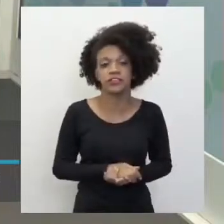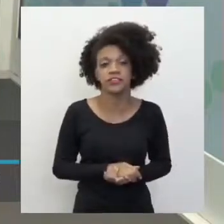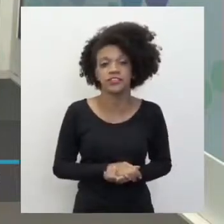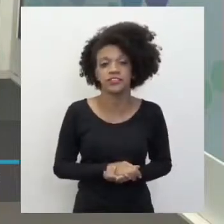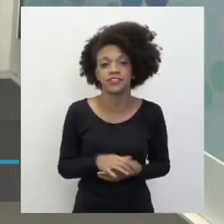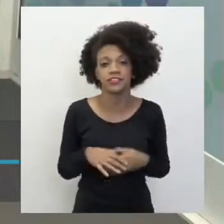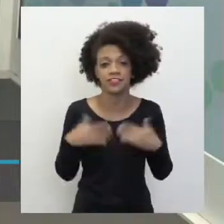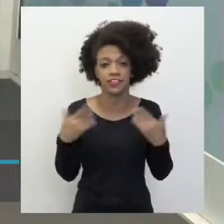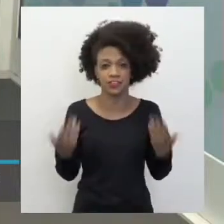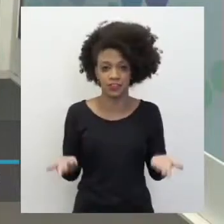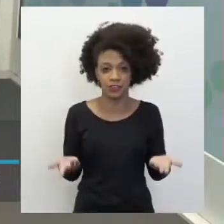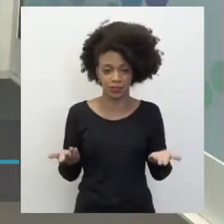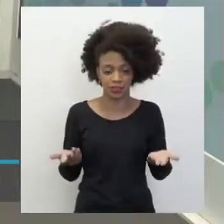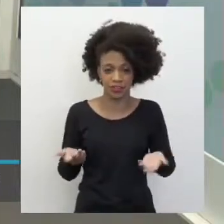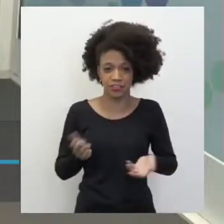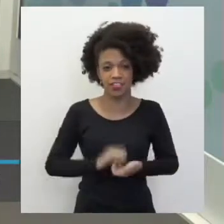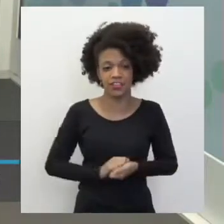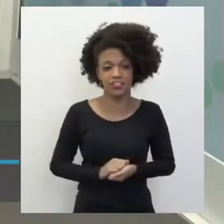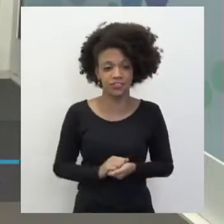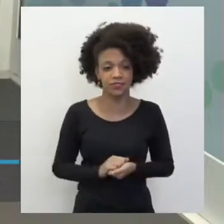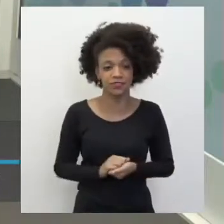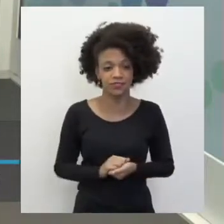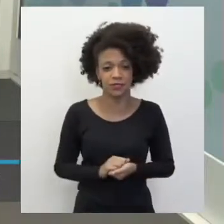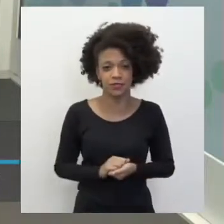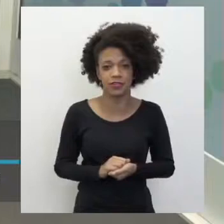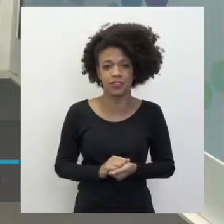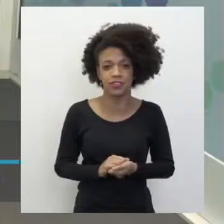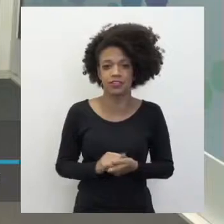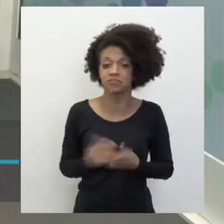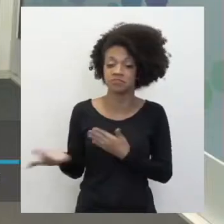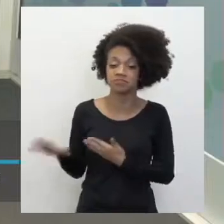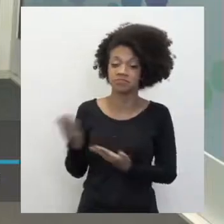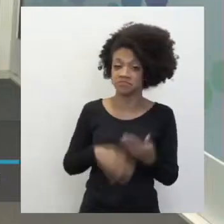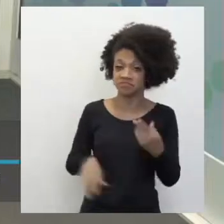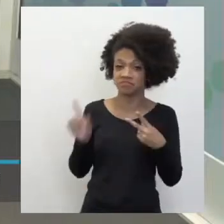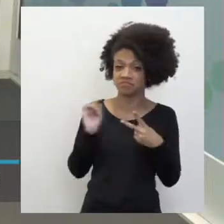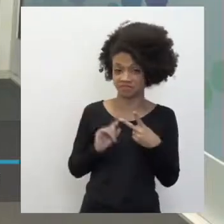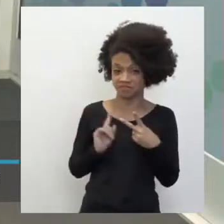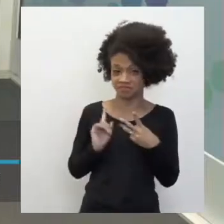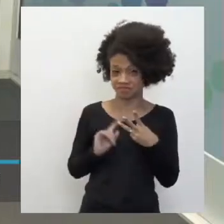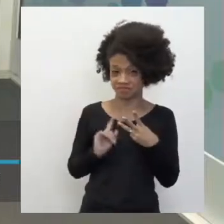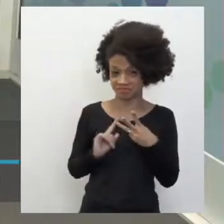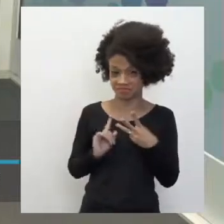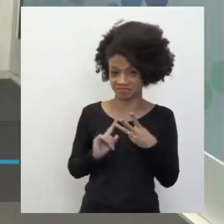gente traz também. Muito bem. Vamos lá, próxima.